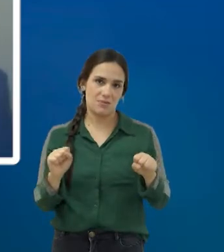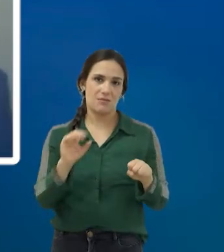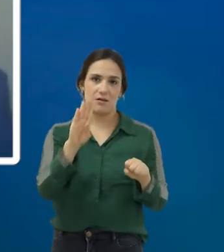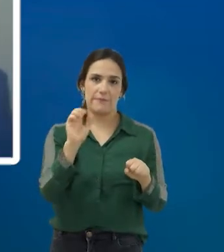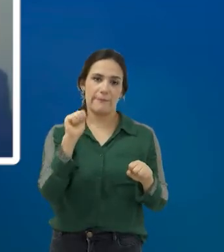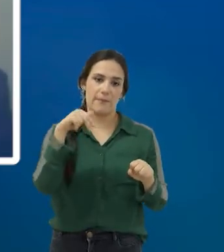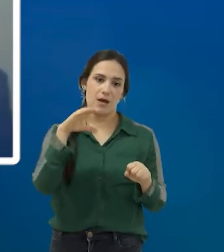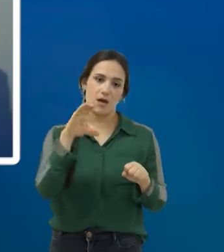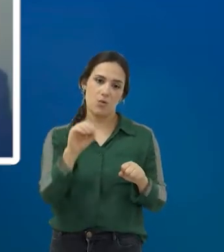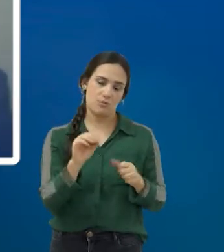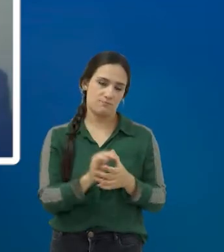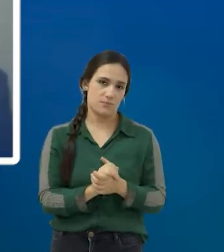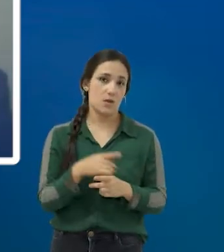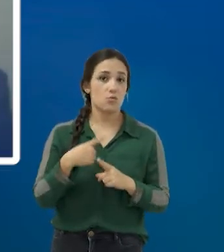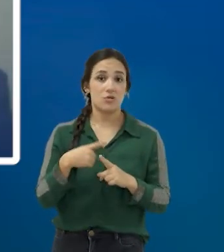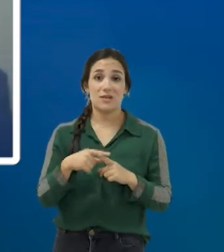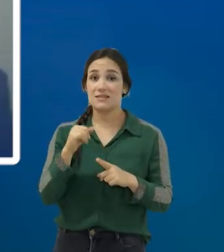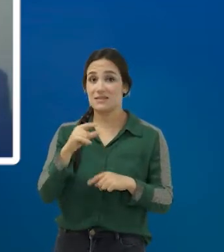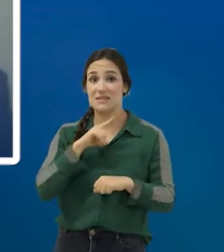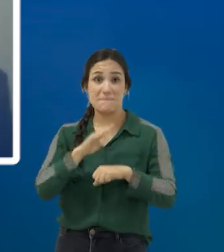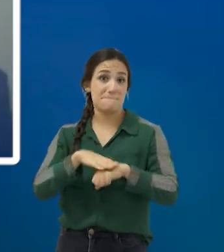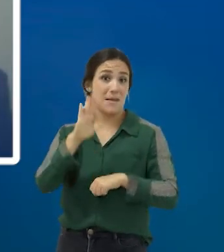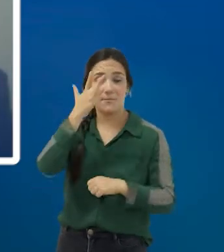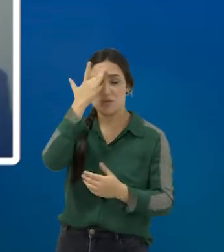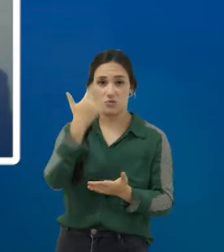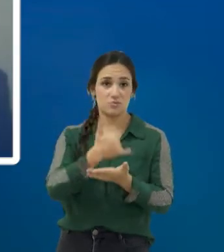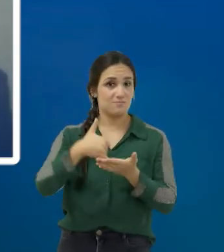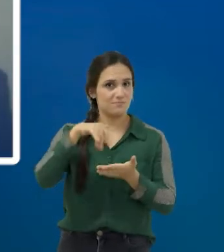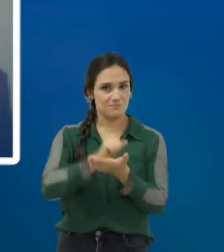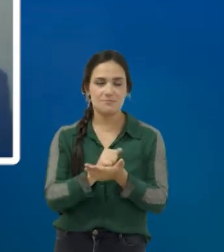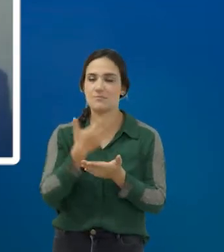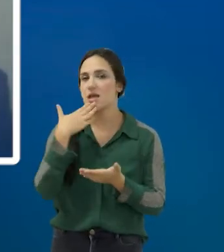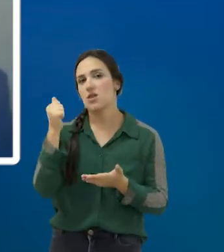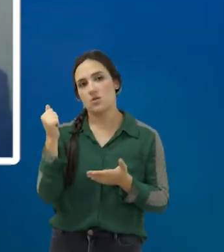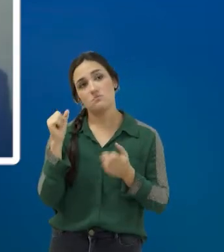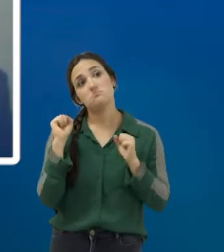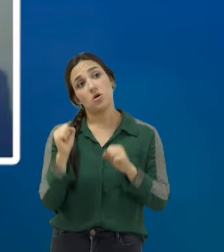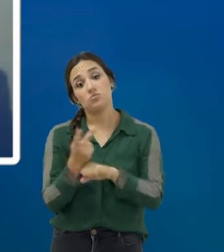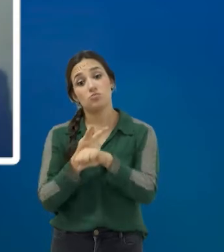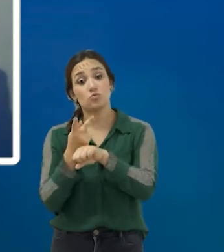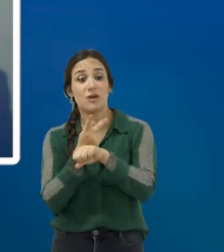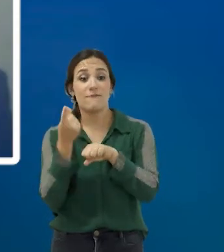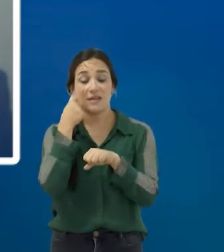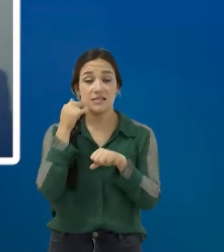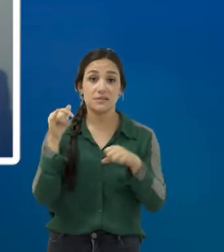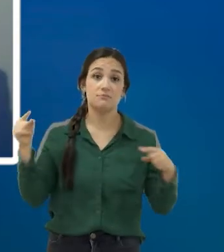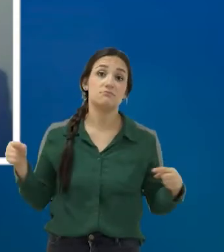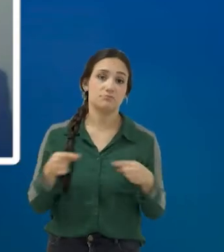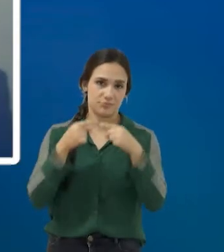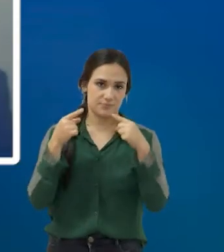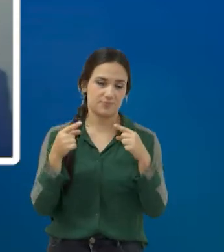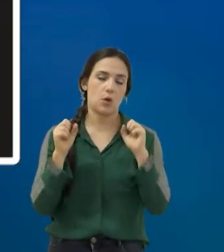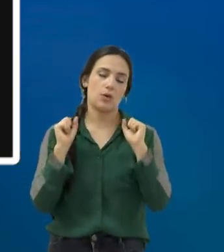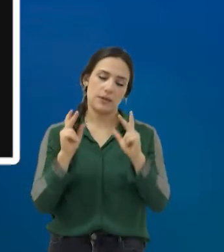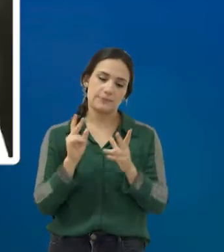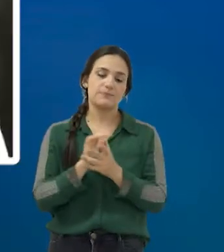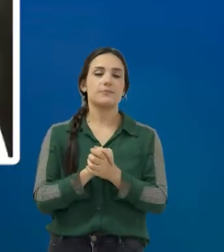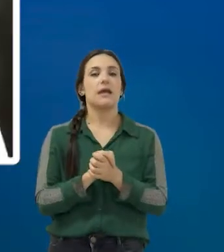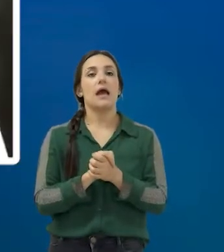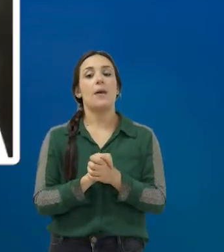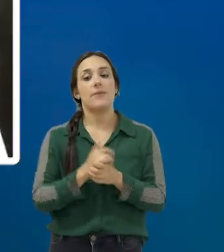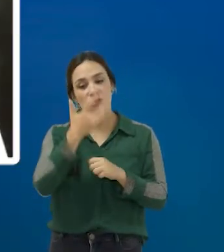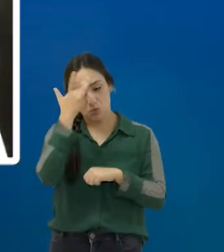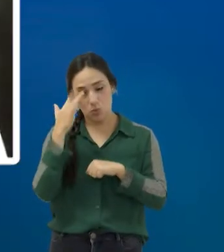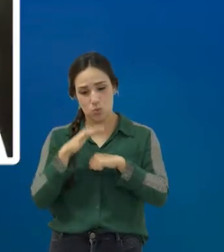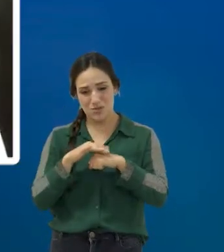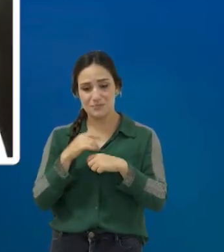importância de haver, quanto mais gente cadastrada como doador, melhor. Esses pacientes precisam aguardar que haja